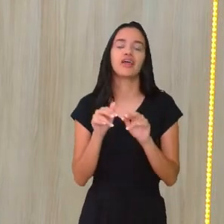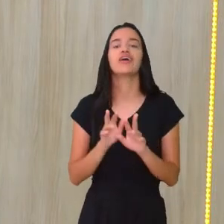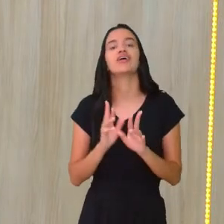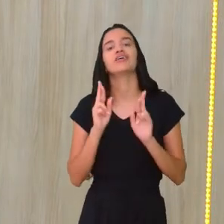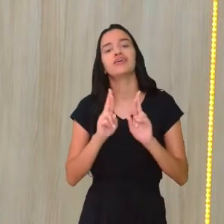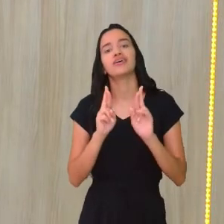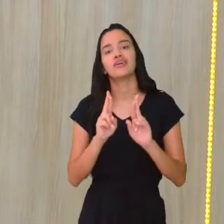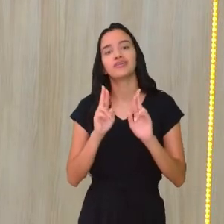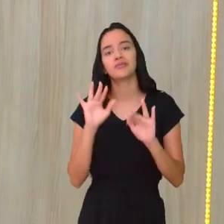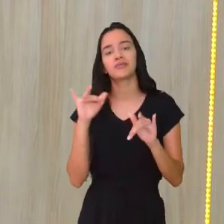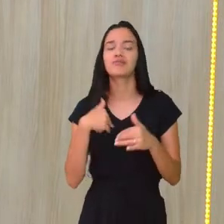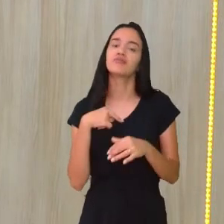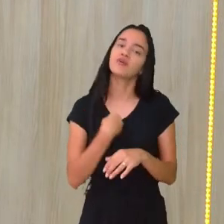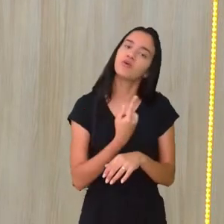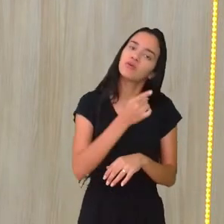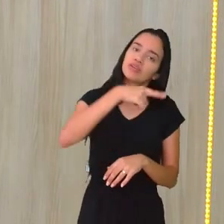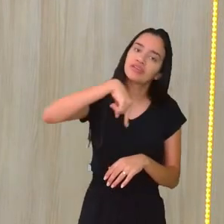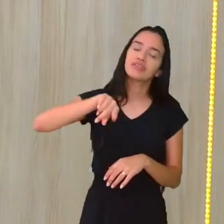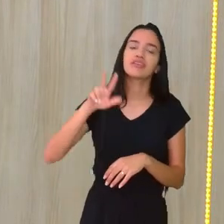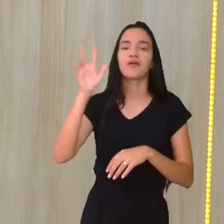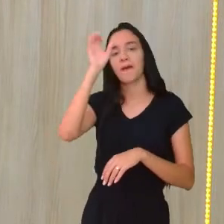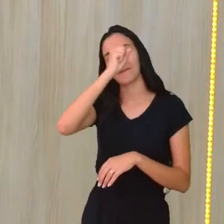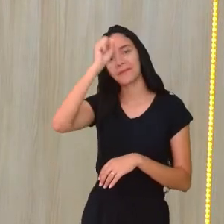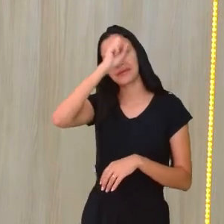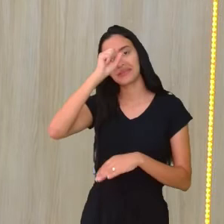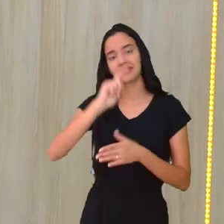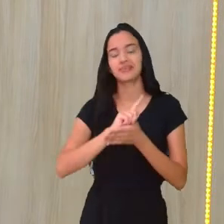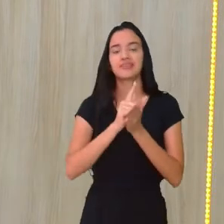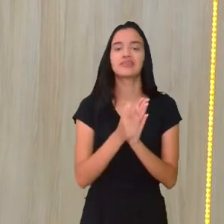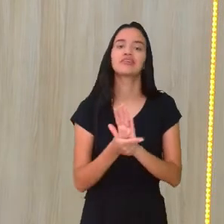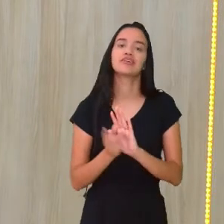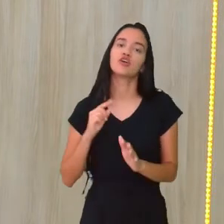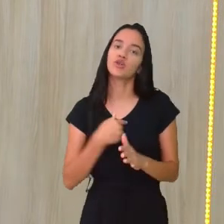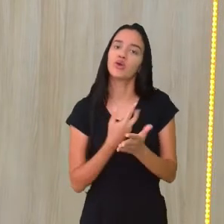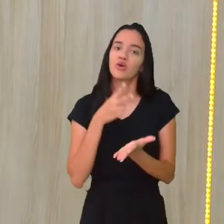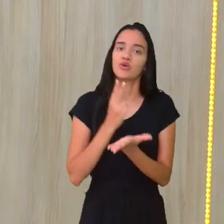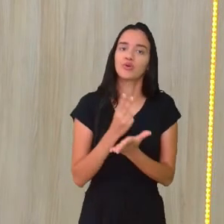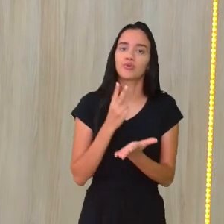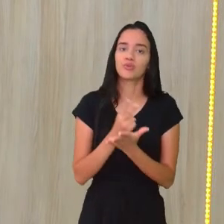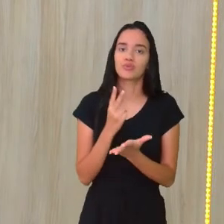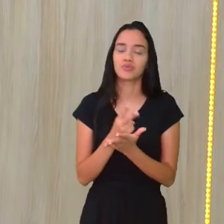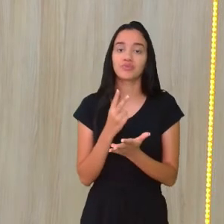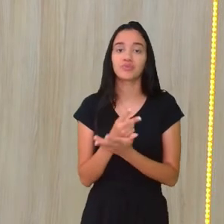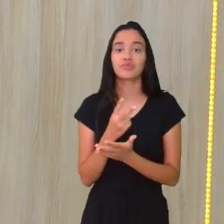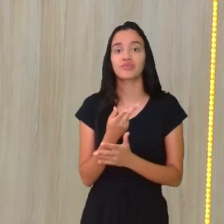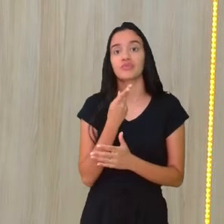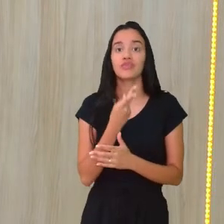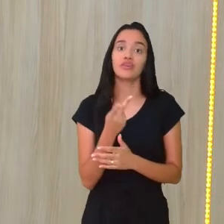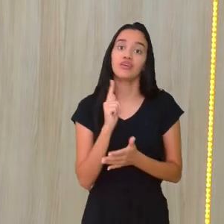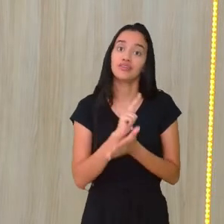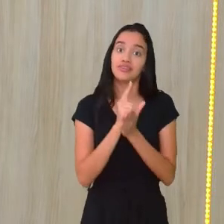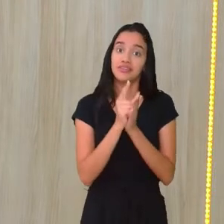que vocês tenham aprendido um pouco desse gênero e continuaremos, não é, falando